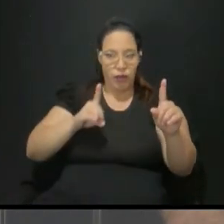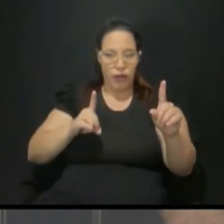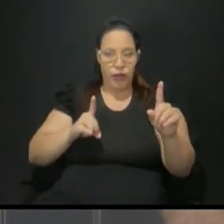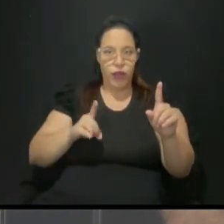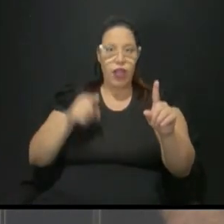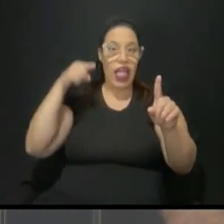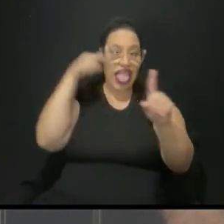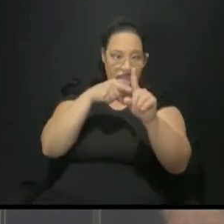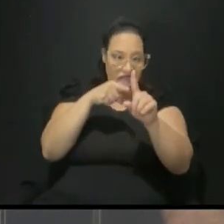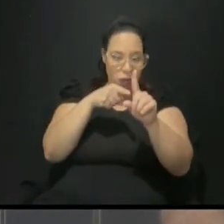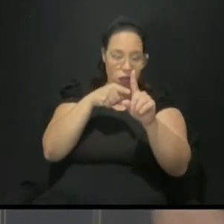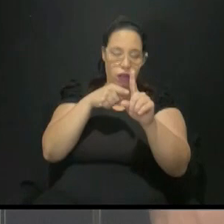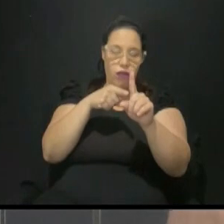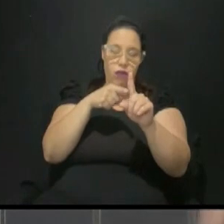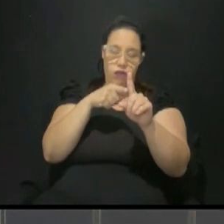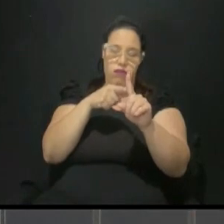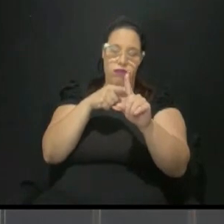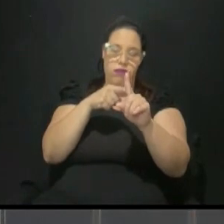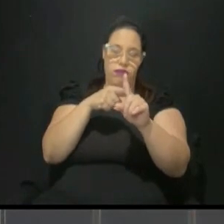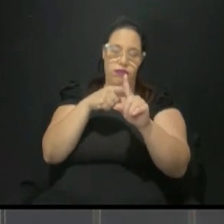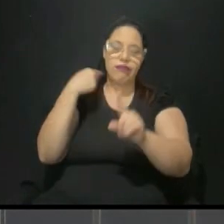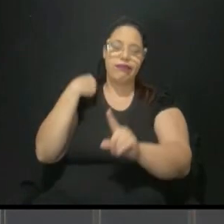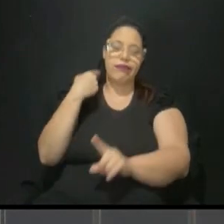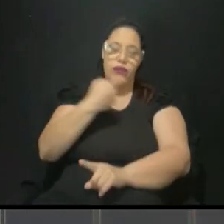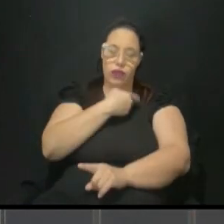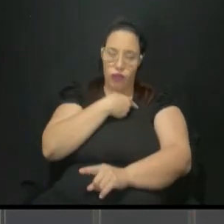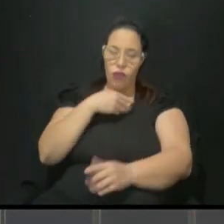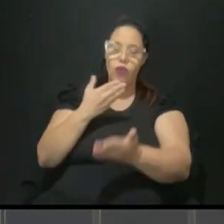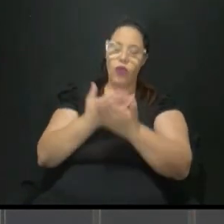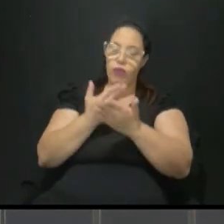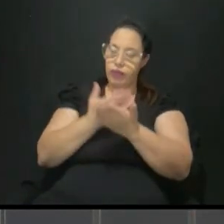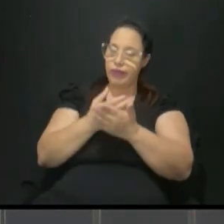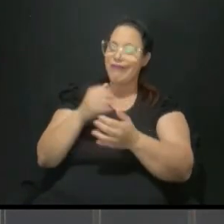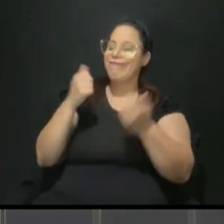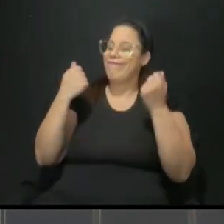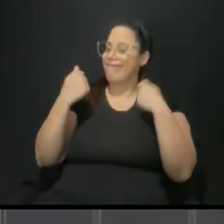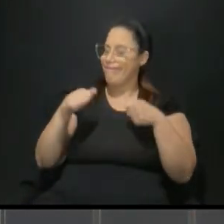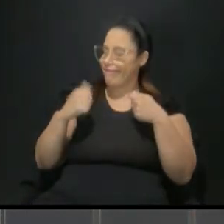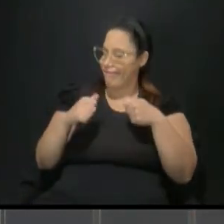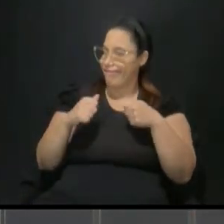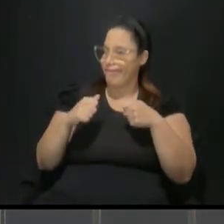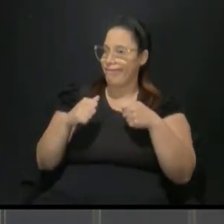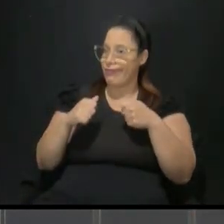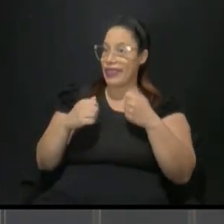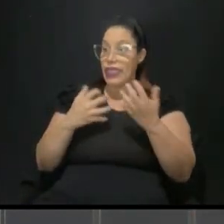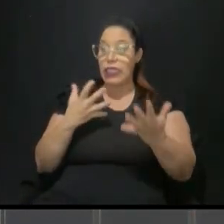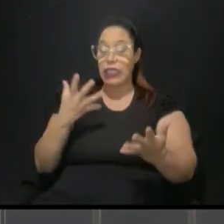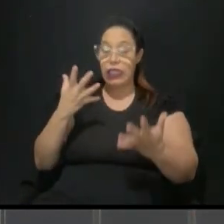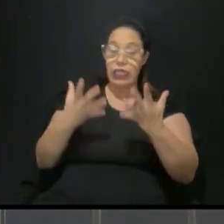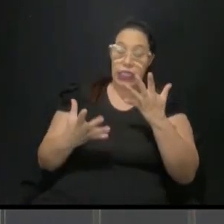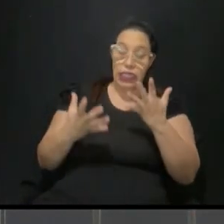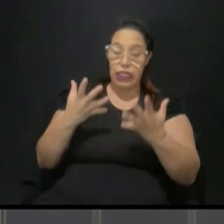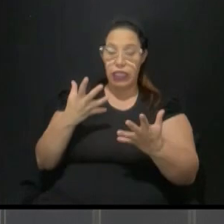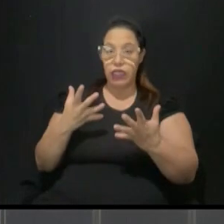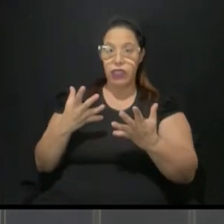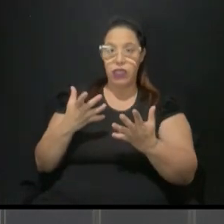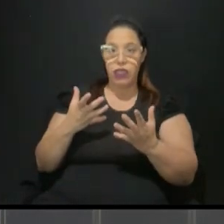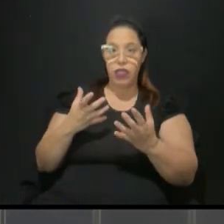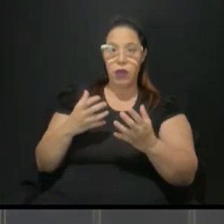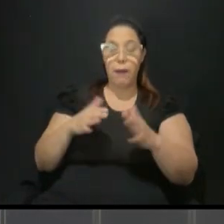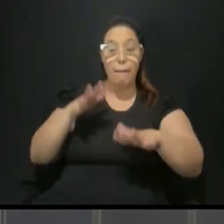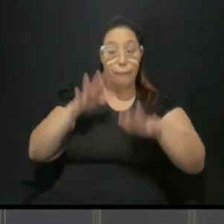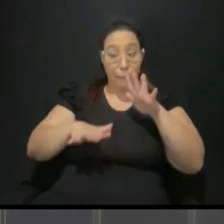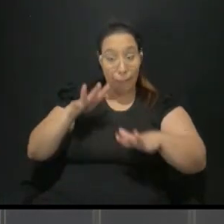né? Então nós estudamos a necessidade dessa condição de que é pelo movimento que